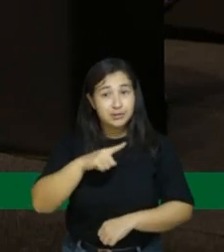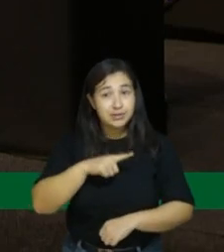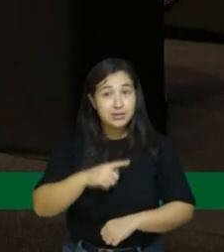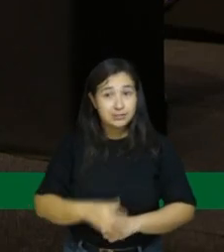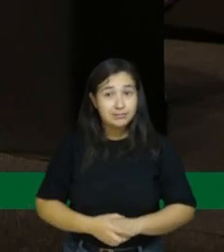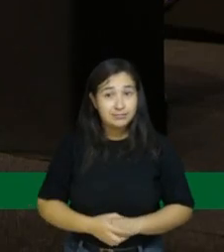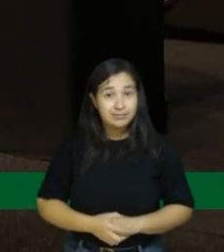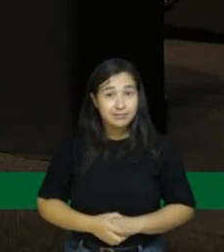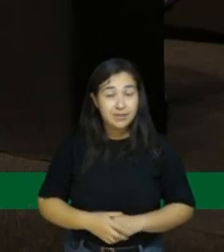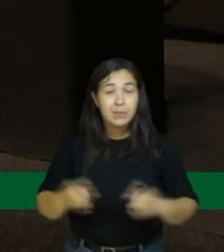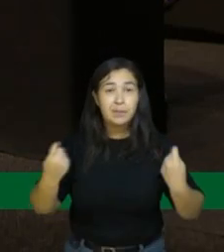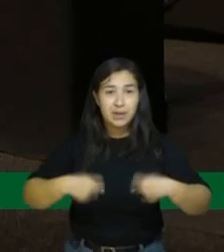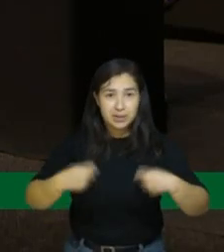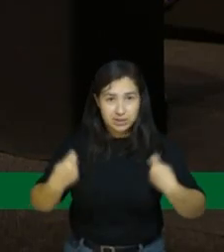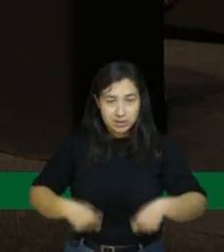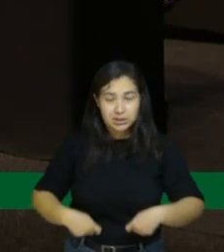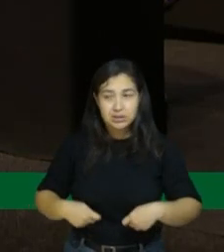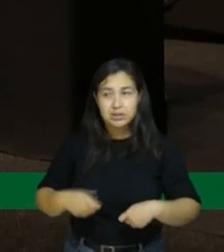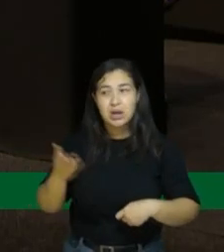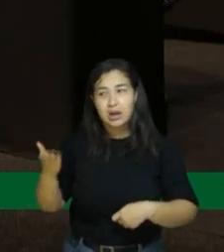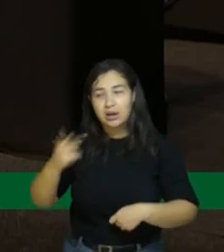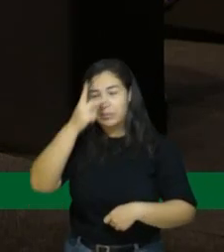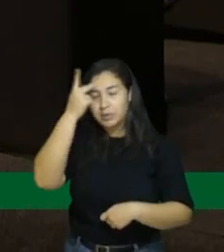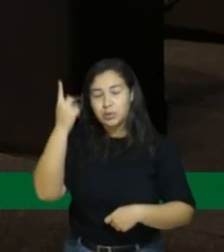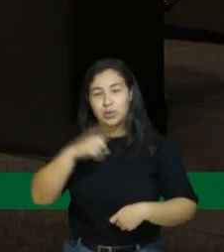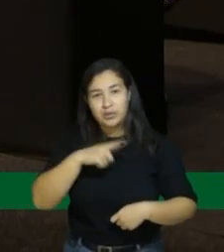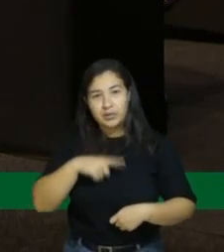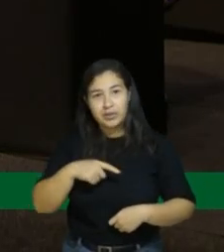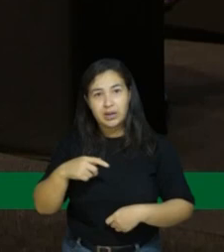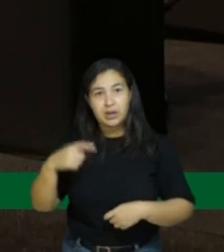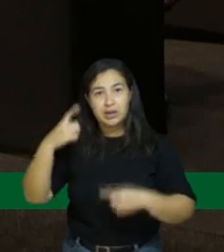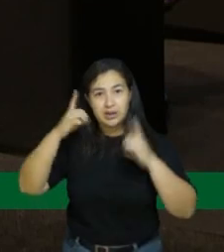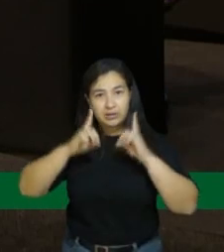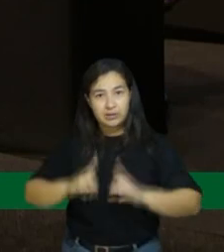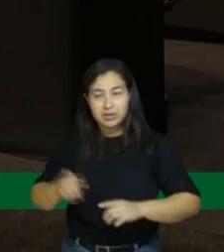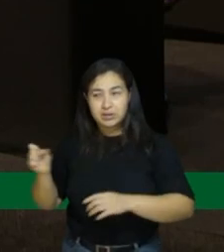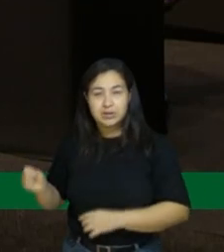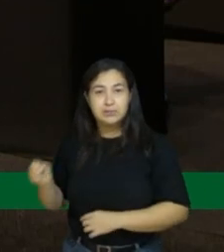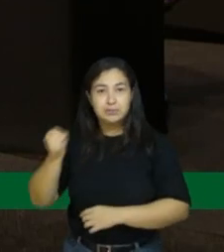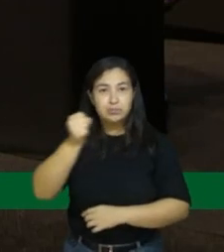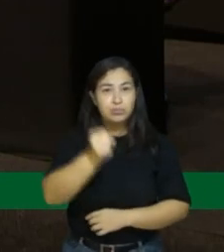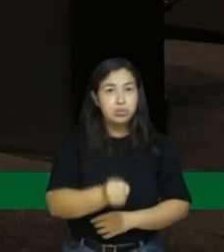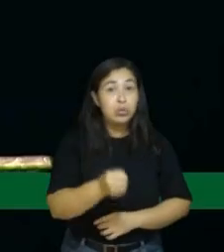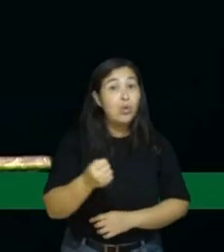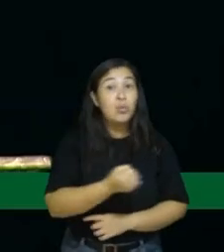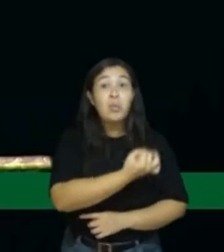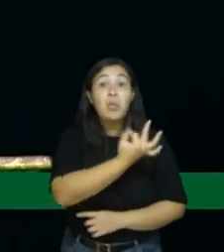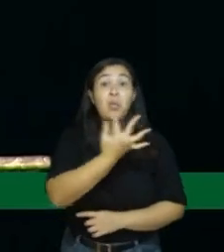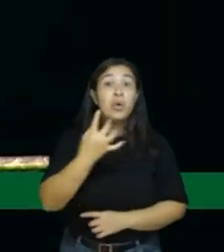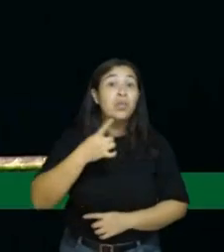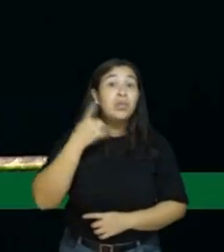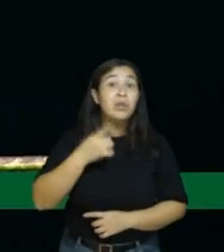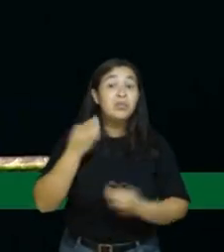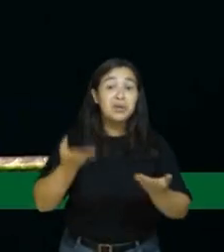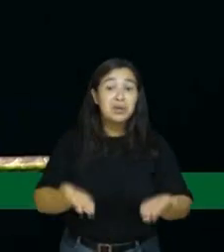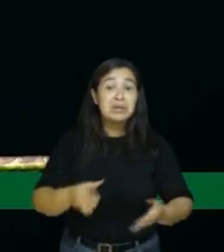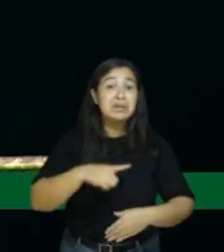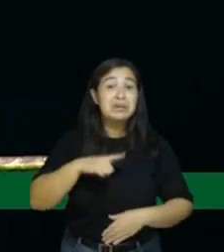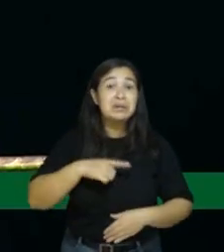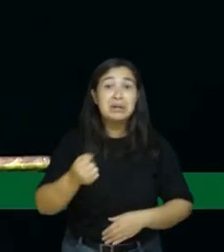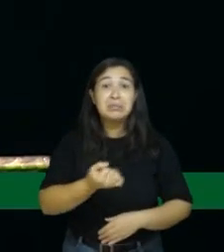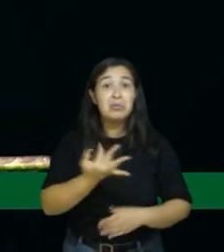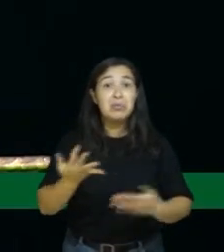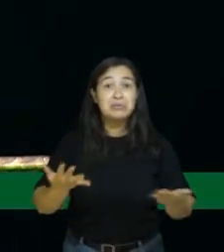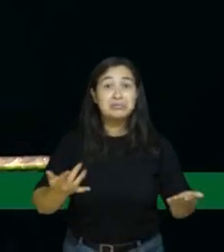Estado colocar a pessoa com deficiência quantos deputadas e deputados com deficiência temos hoje nesse plenário nós precisamos do